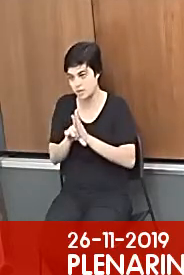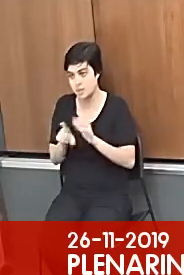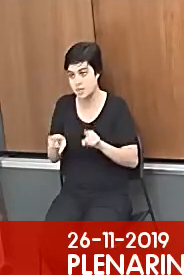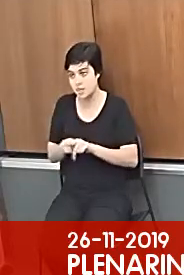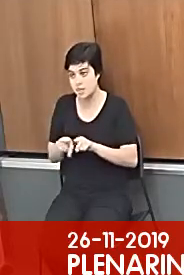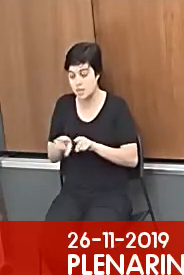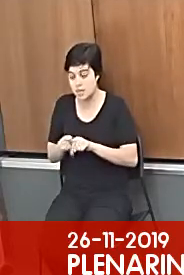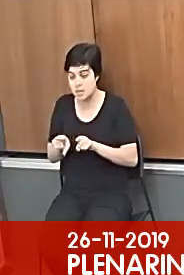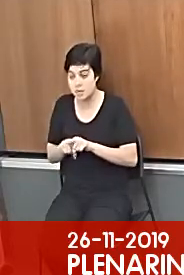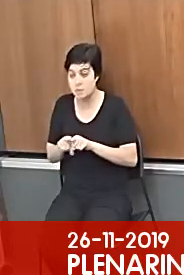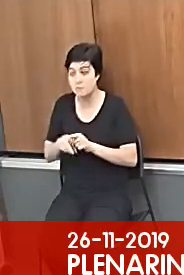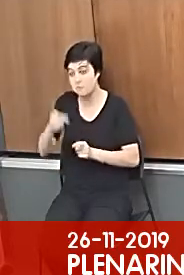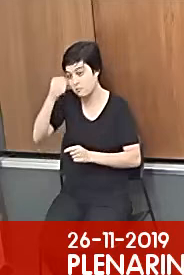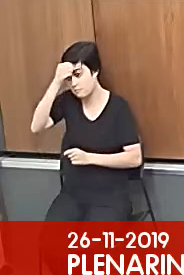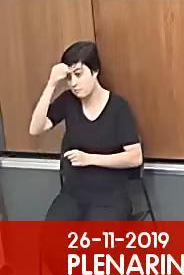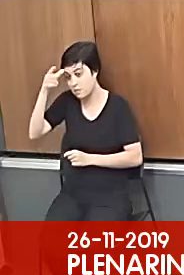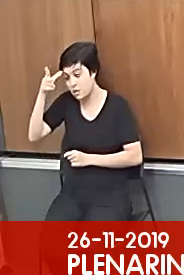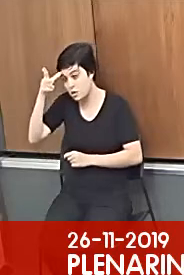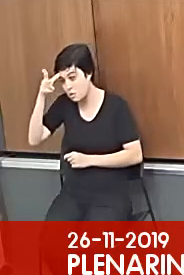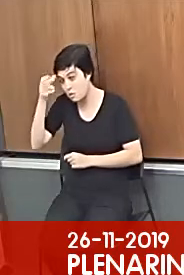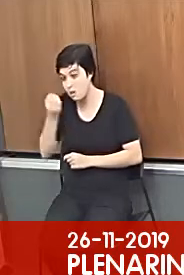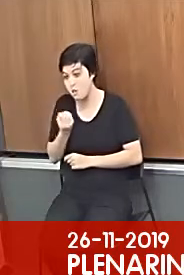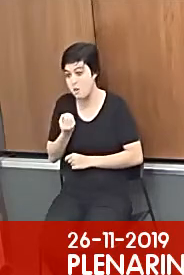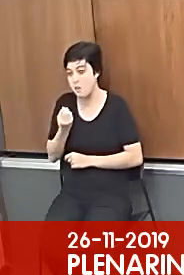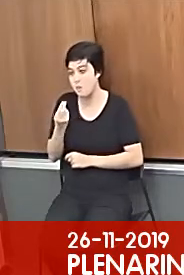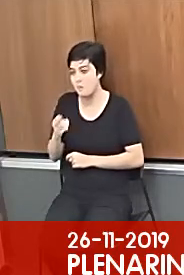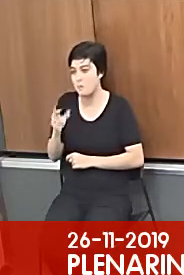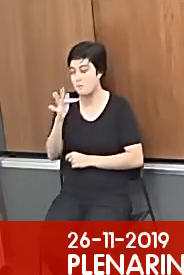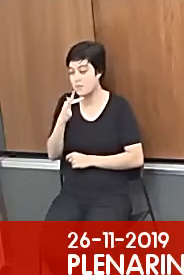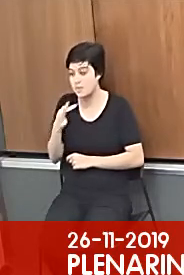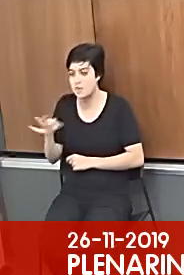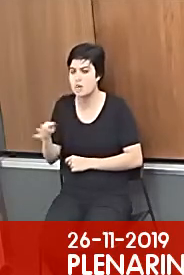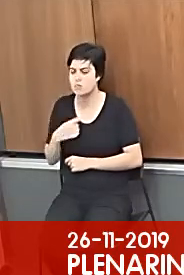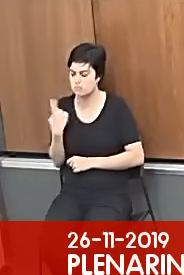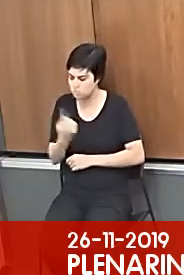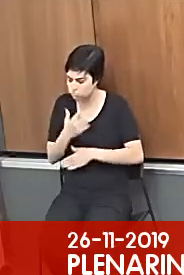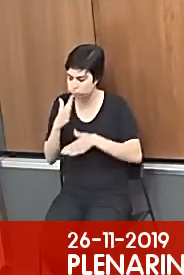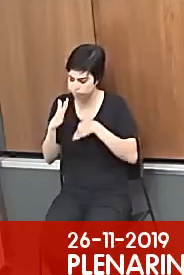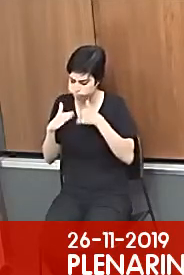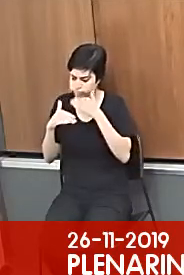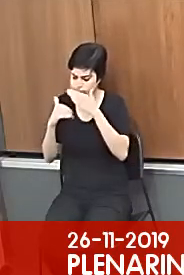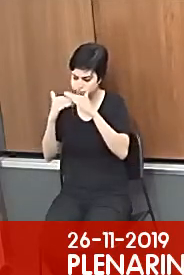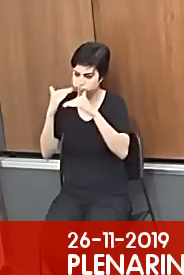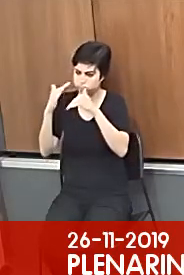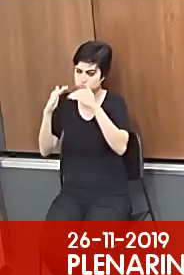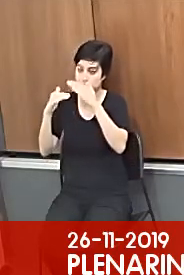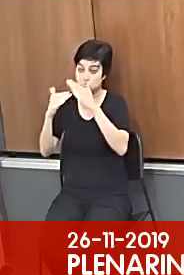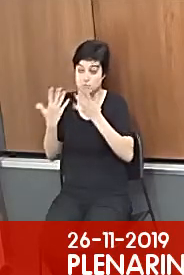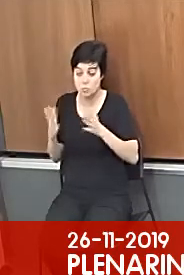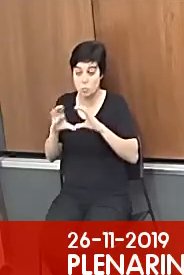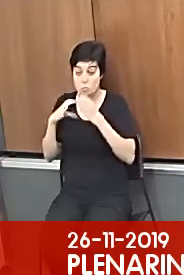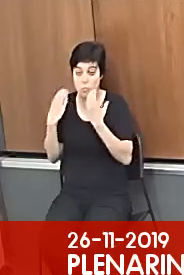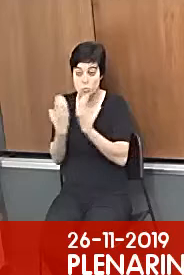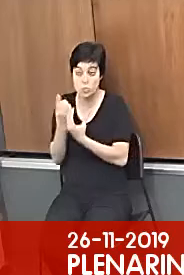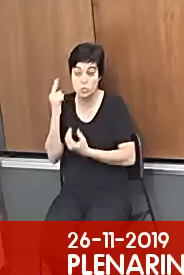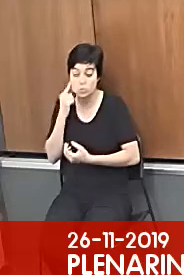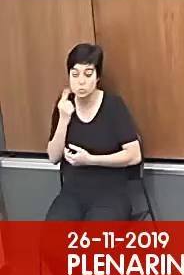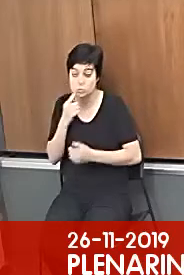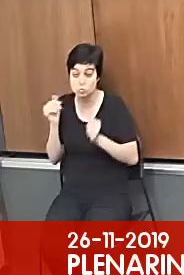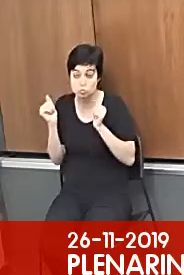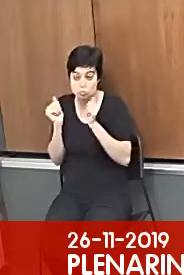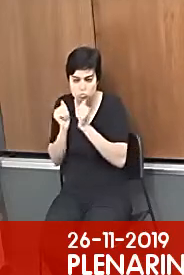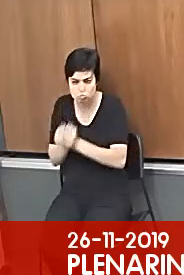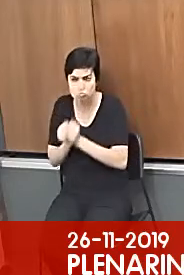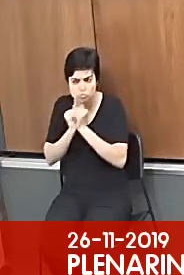nível municipal, até a nível federal, vamos progredir, vamos caminhar. E aí é toda a comunidade surda junta, é